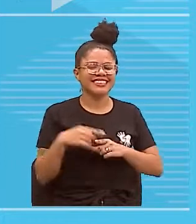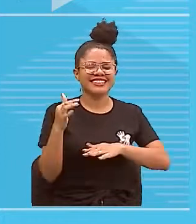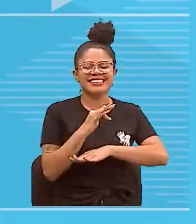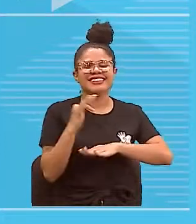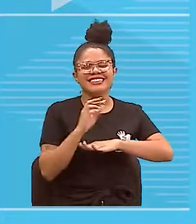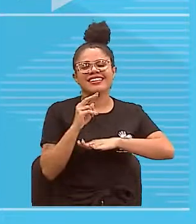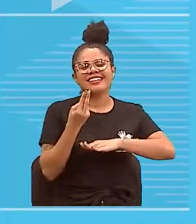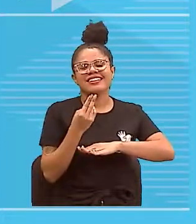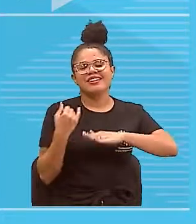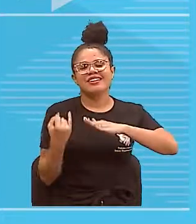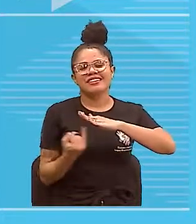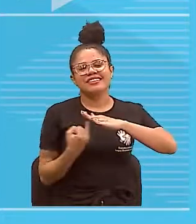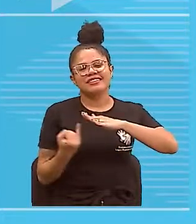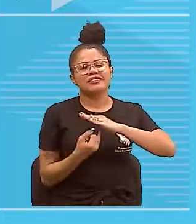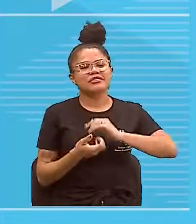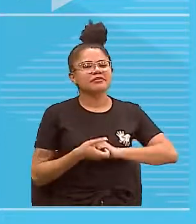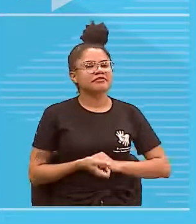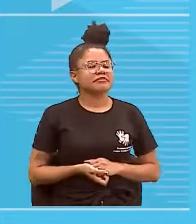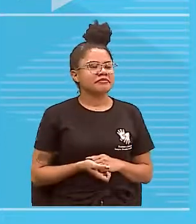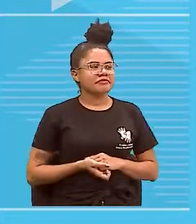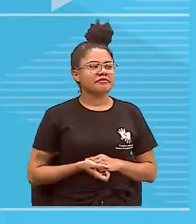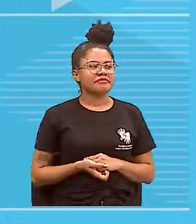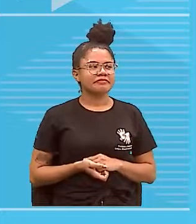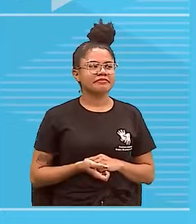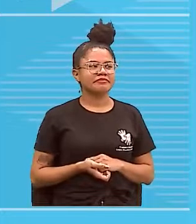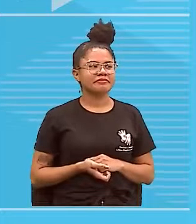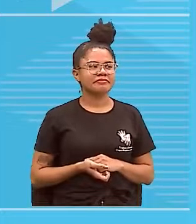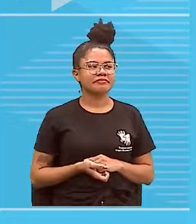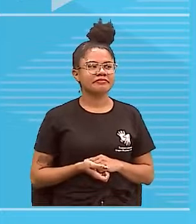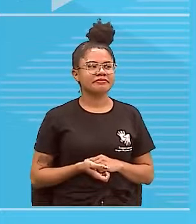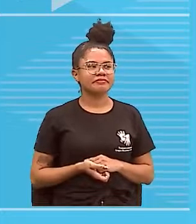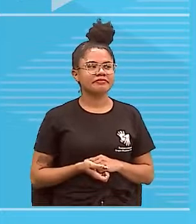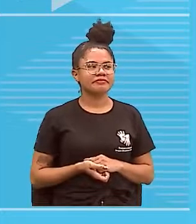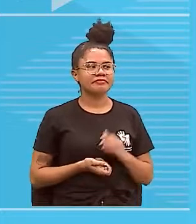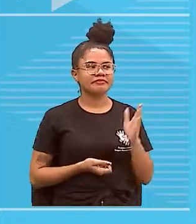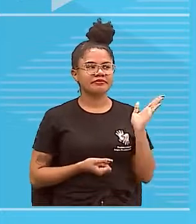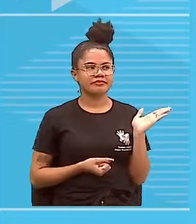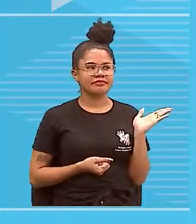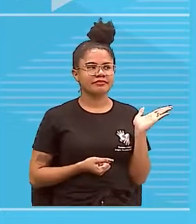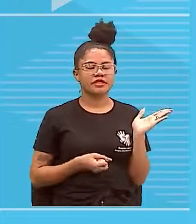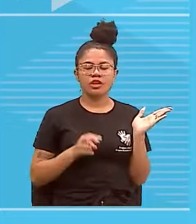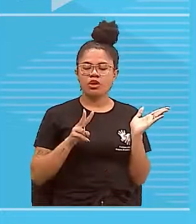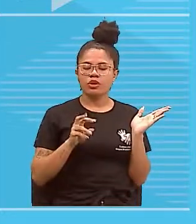ovo os outros ele é um pronome de tratamento informal